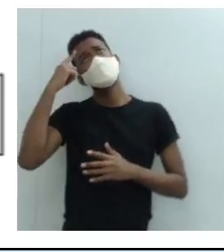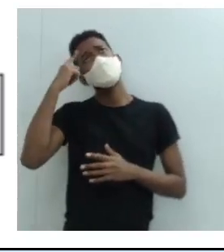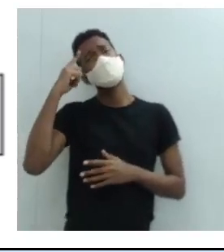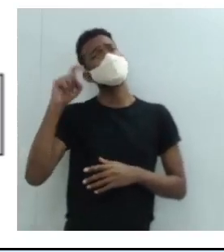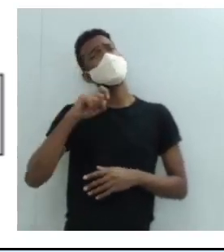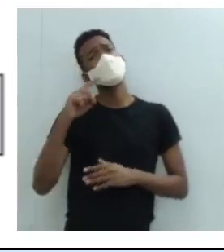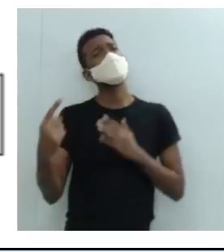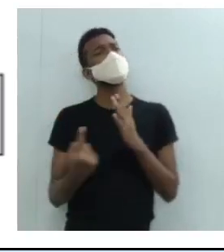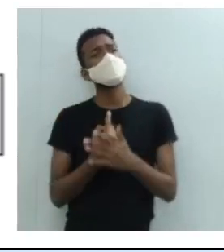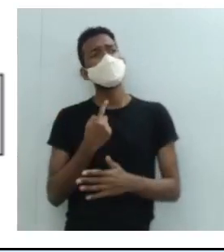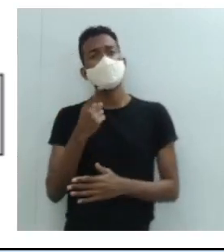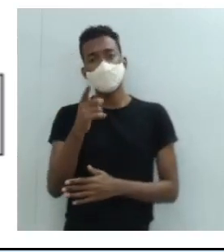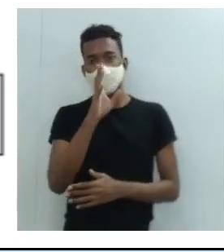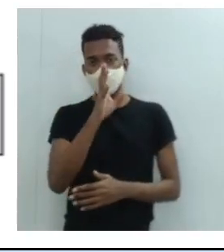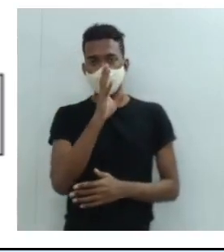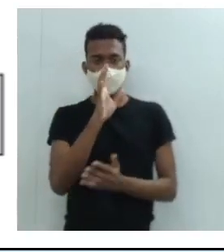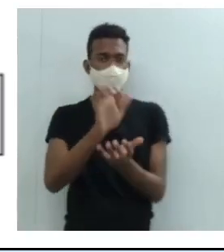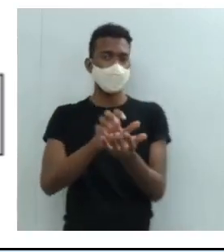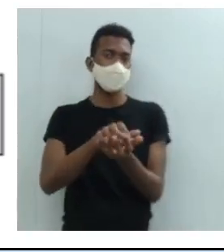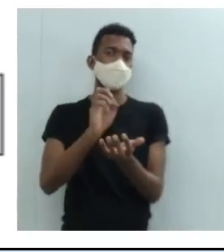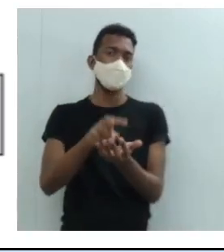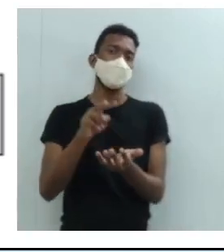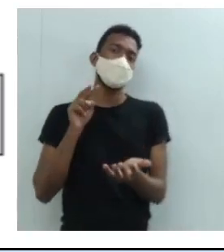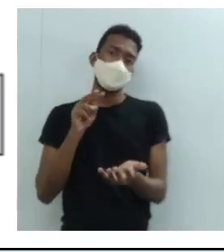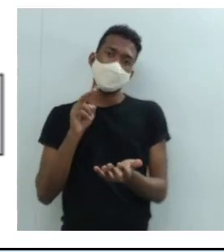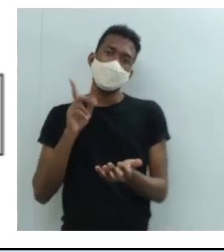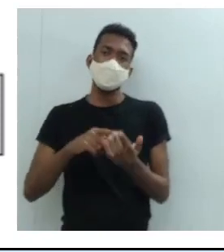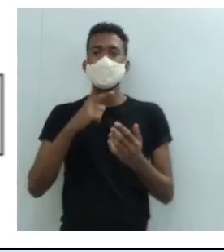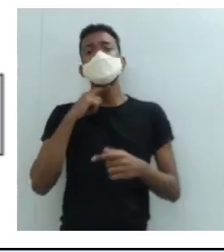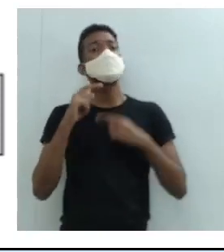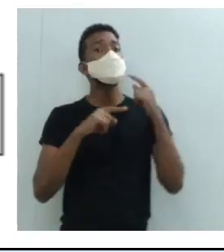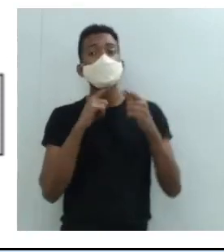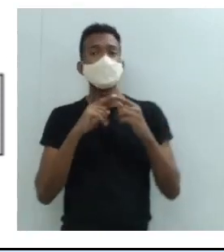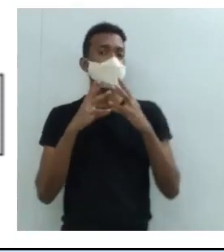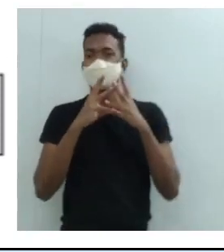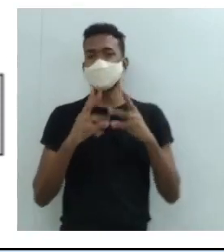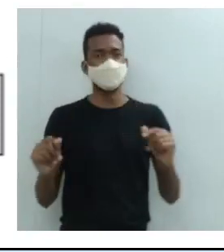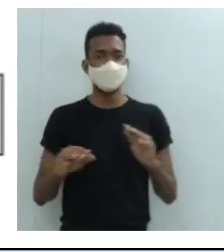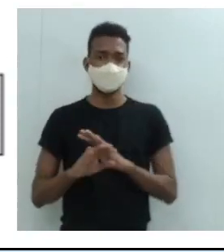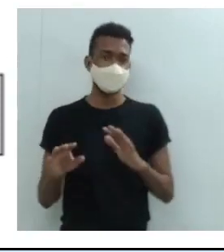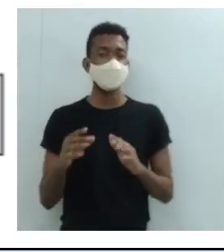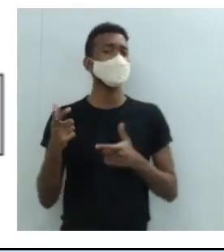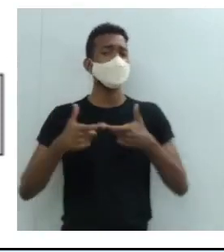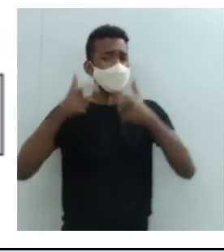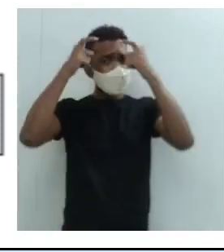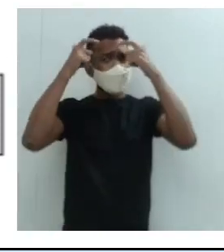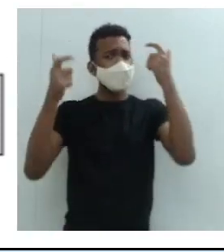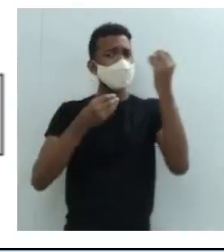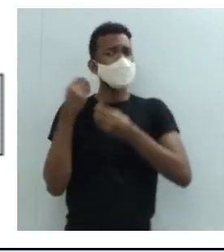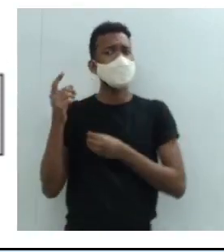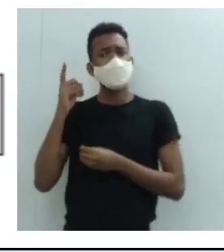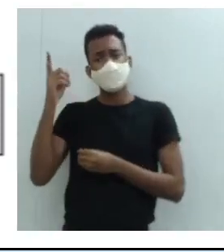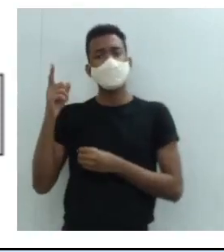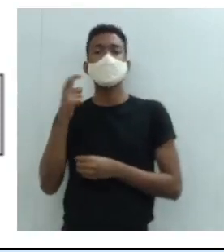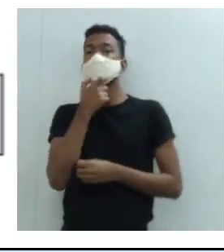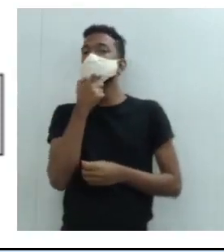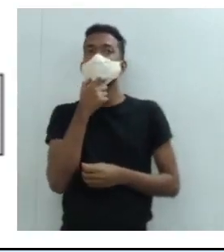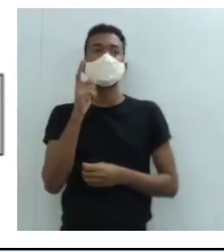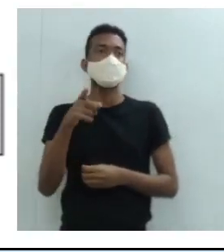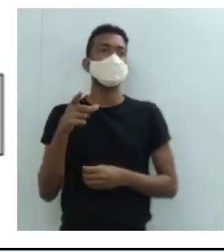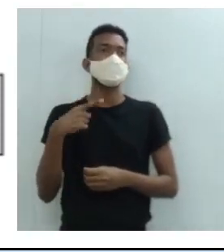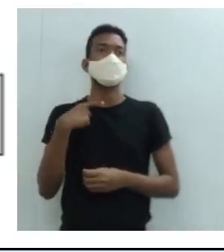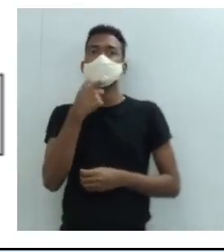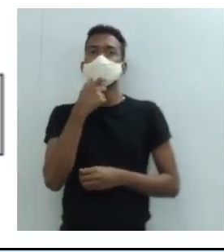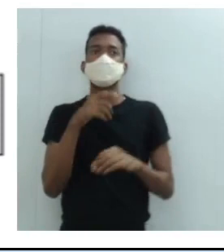dúvida, diga aí, assista lá o Educa PE, que você vai tirar a sua dúvida. Como era a monarquia na Inglaterra? A Inglaterra unificou-se